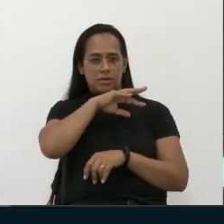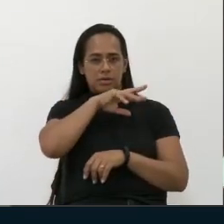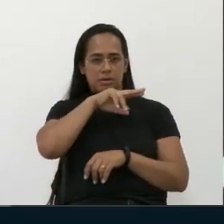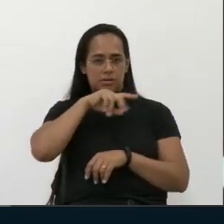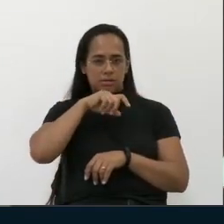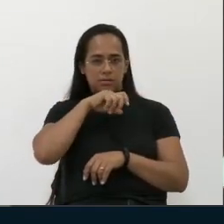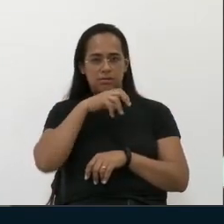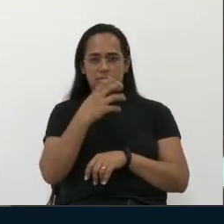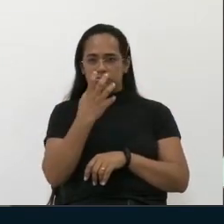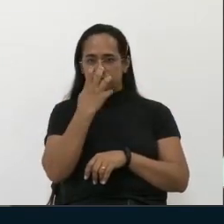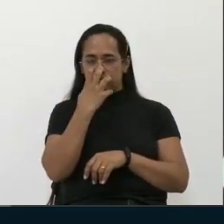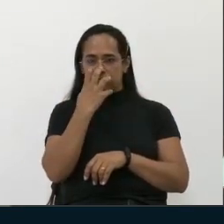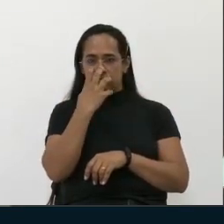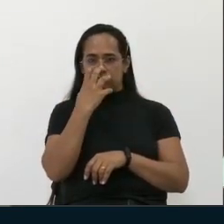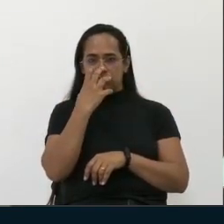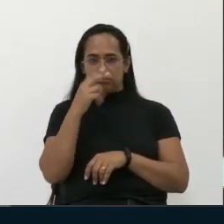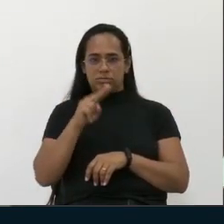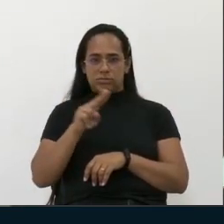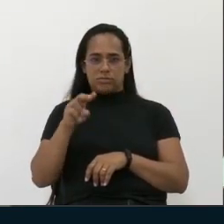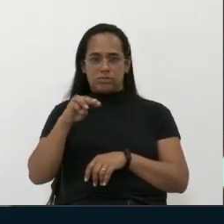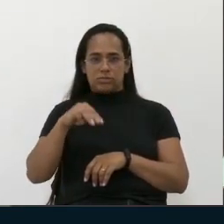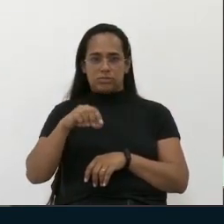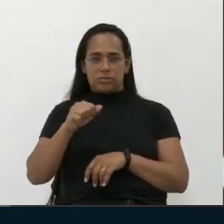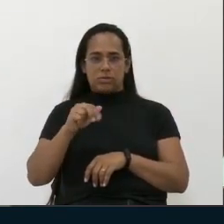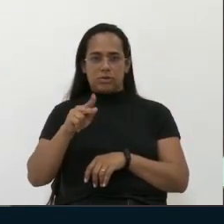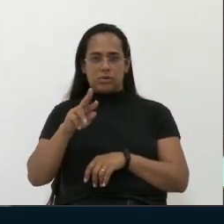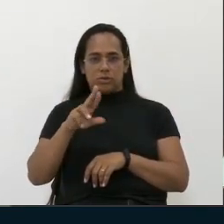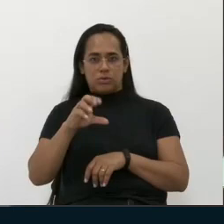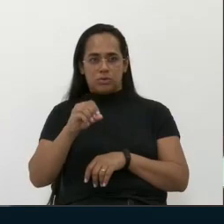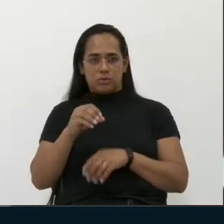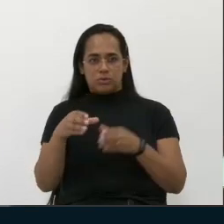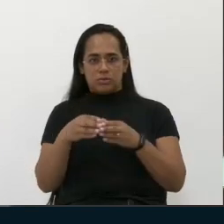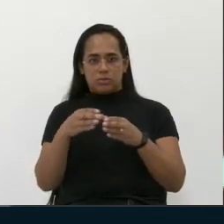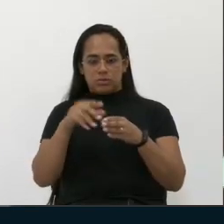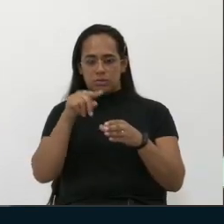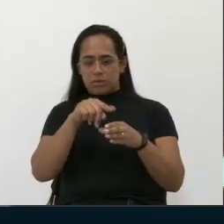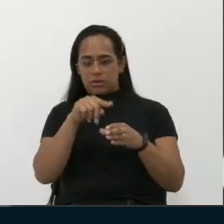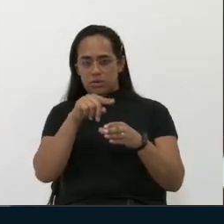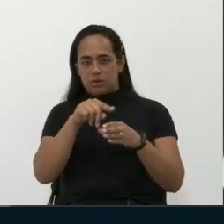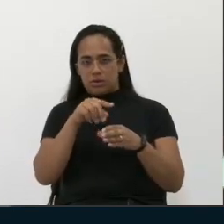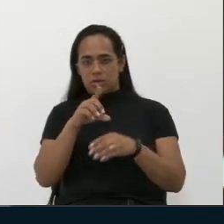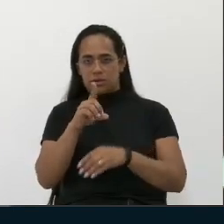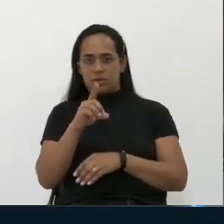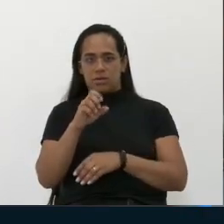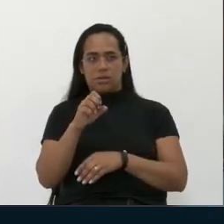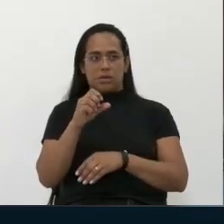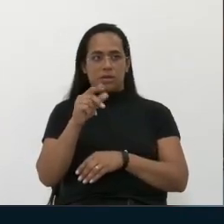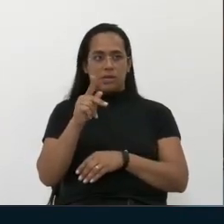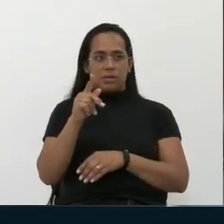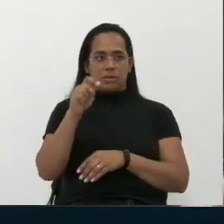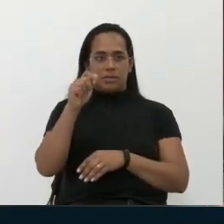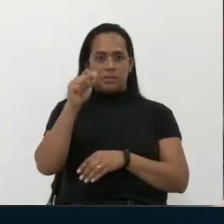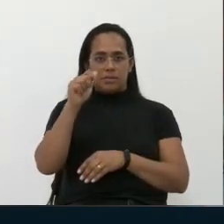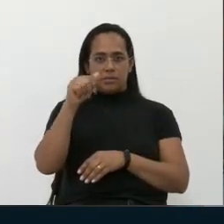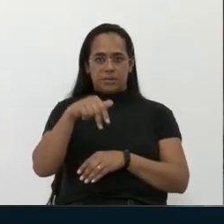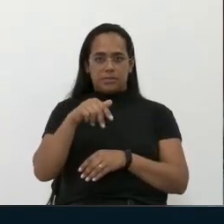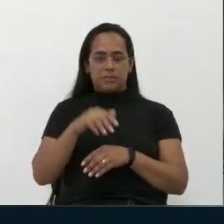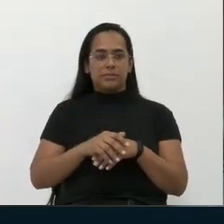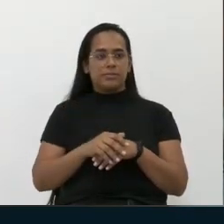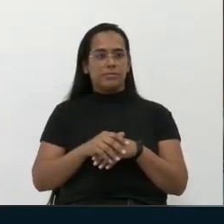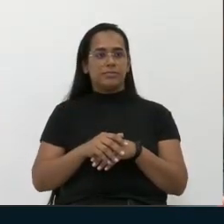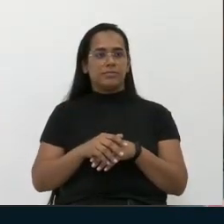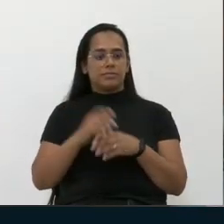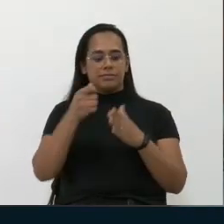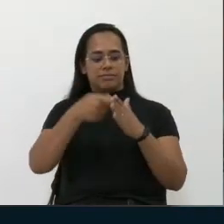chamado Mauro, que se encontra no DEPAN. Autor, vereador Geleia. Em discussão.